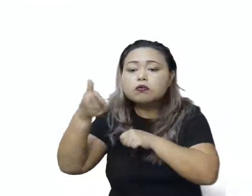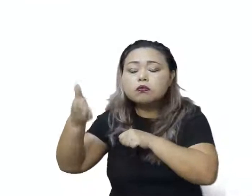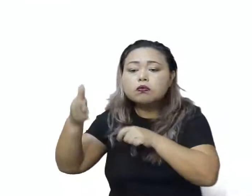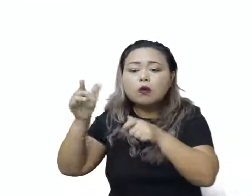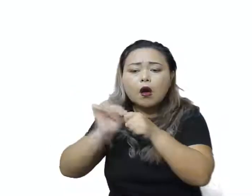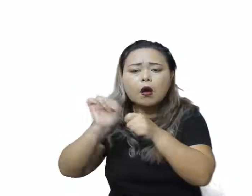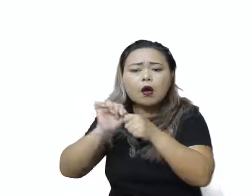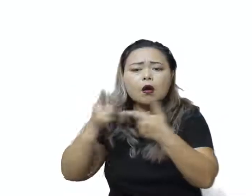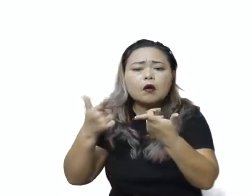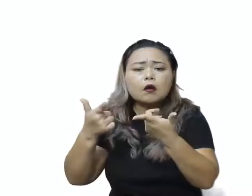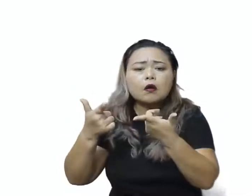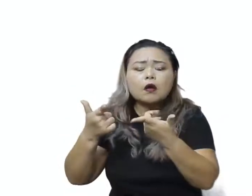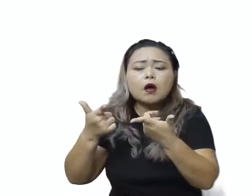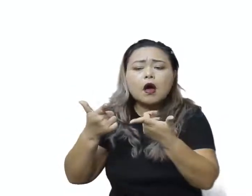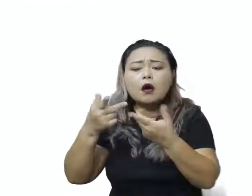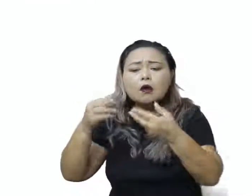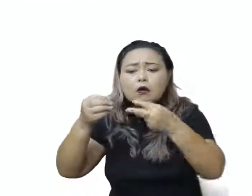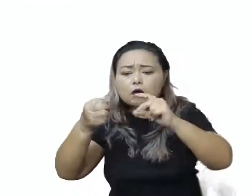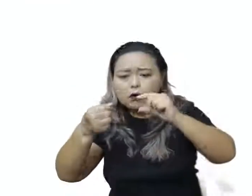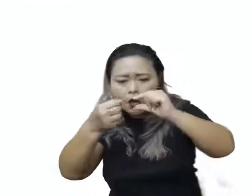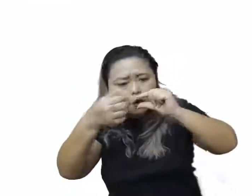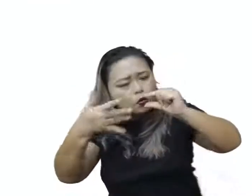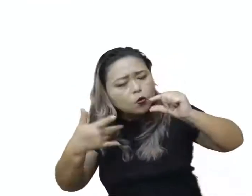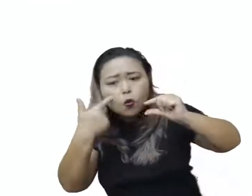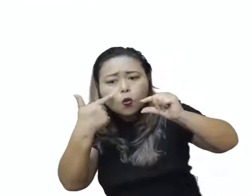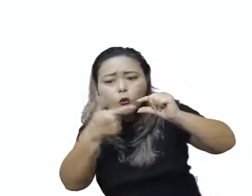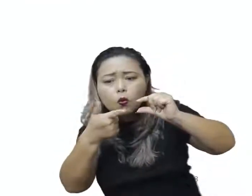Google e procura ver